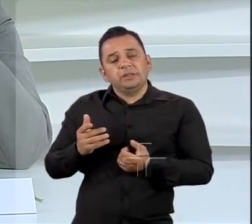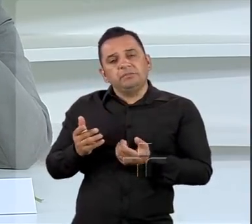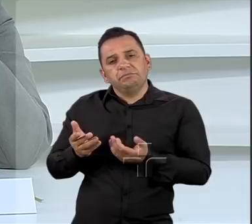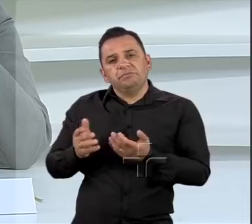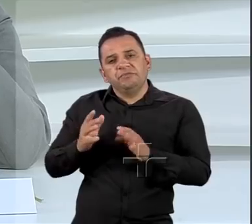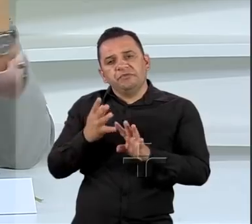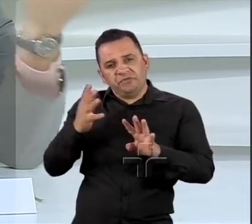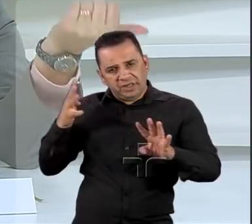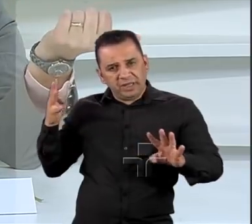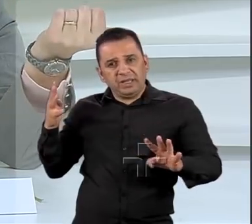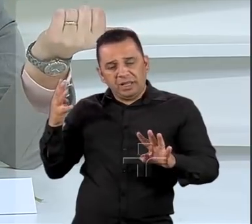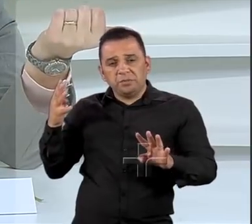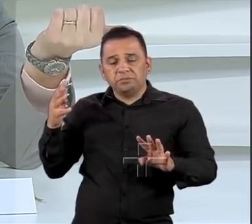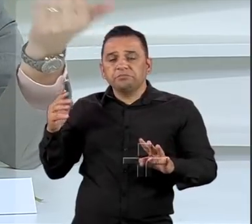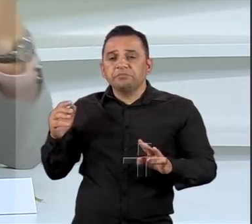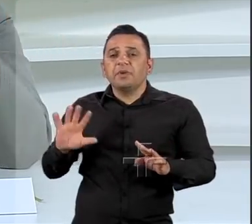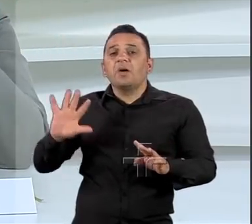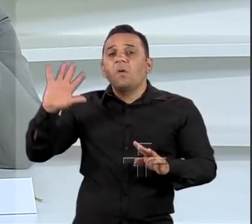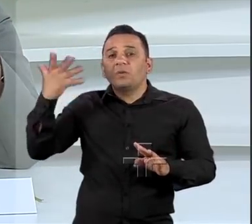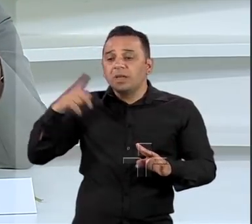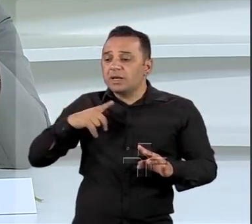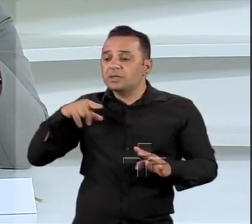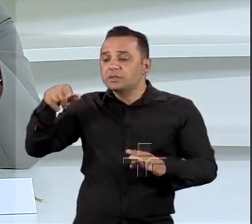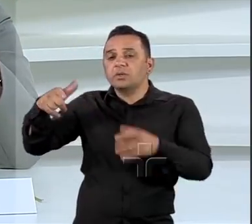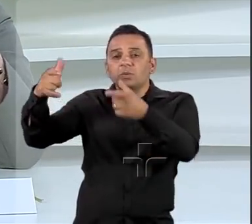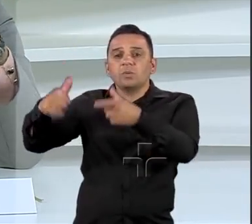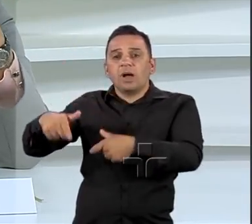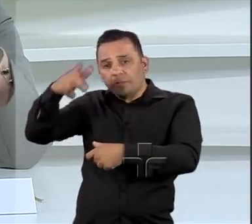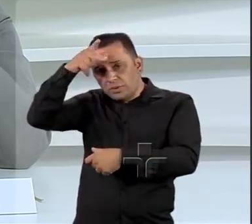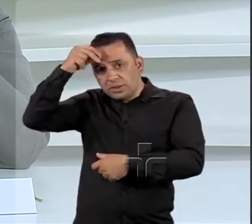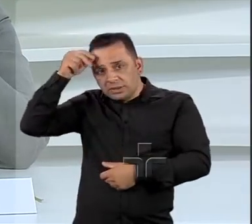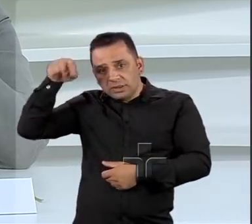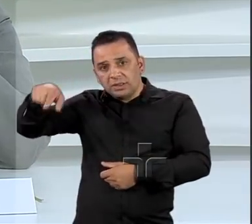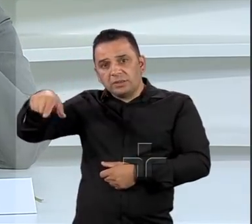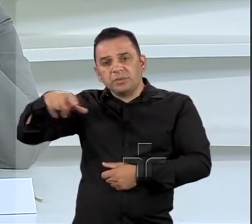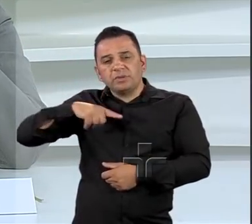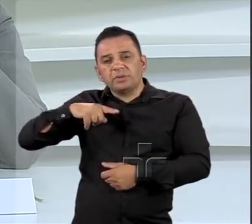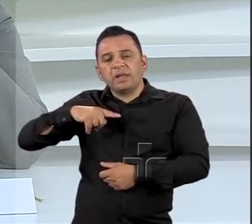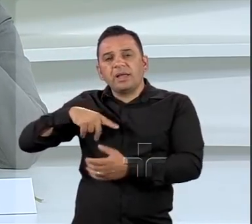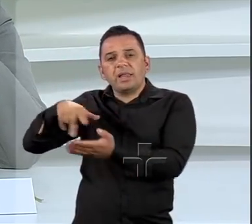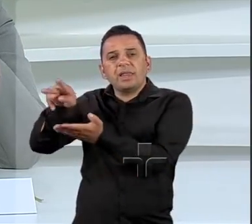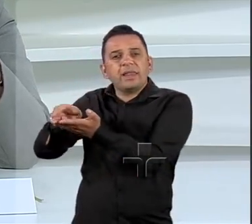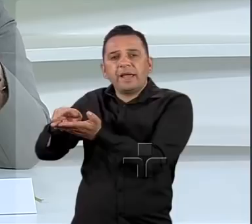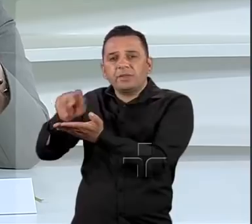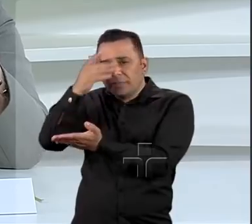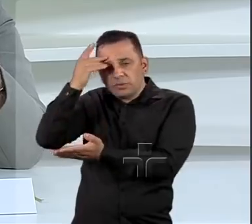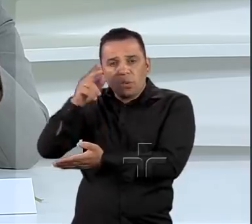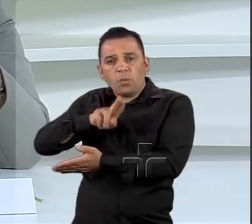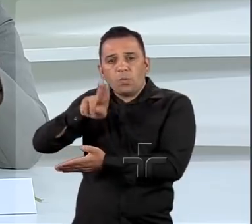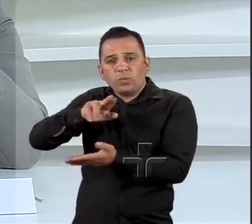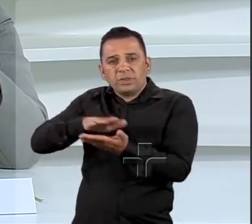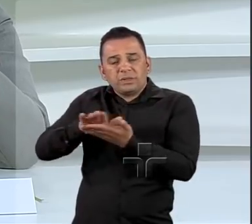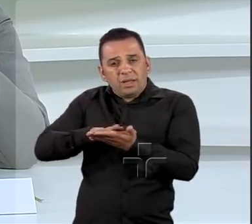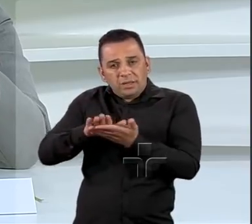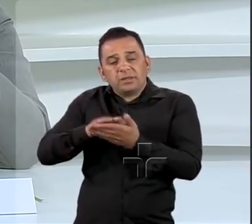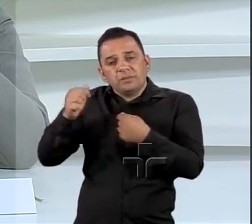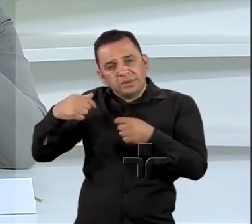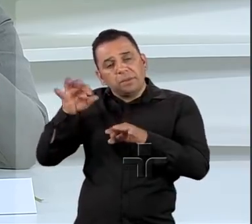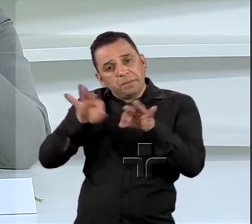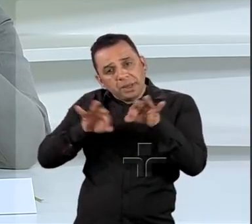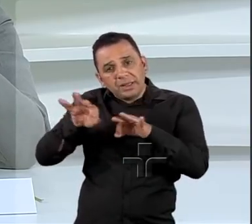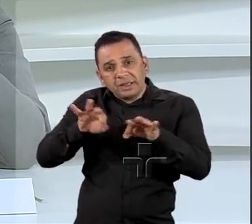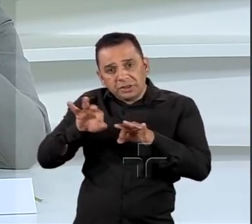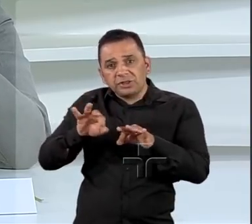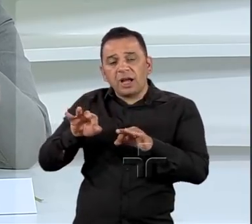grande fila. E o que acontece no município menor? Você tem metade da ocupação dos leitos, né? Então, você fazer o melhor planejamento da